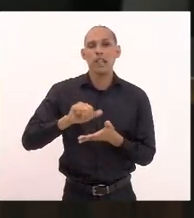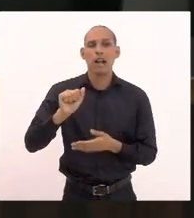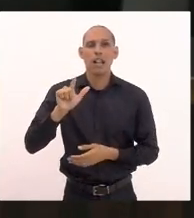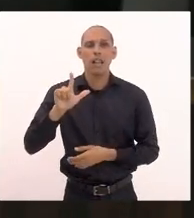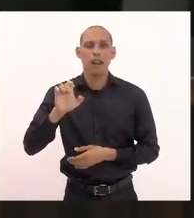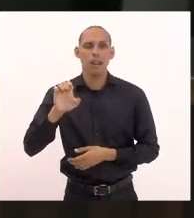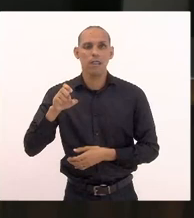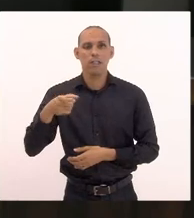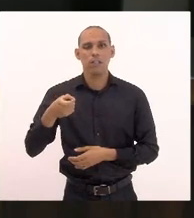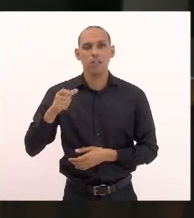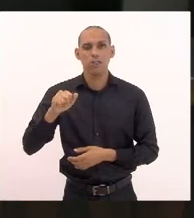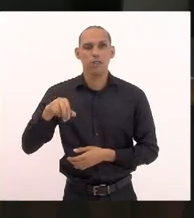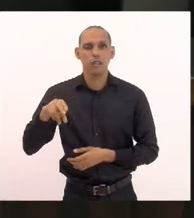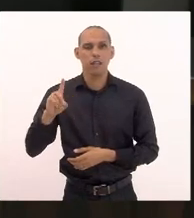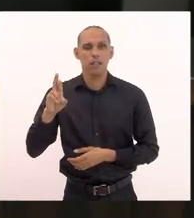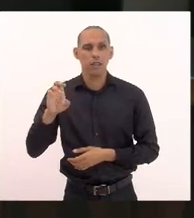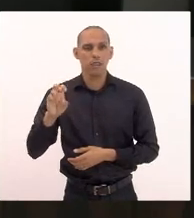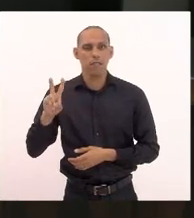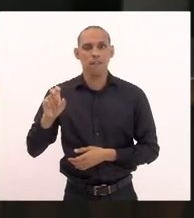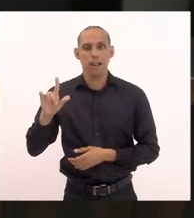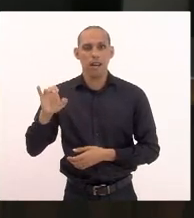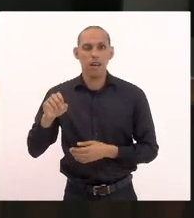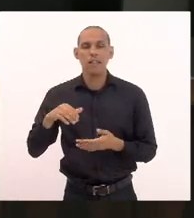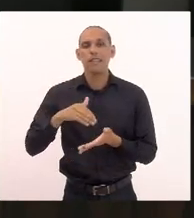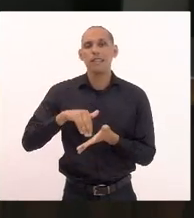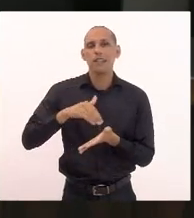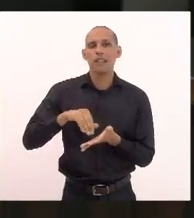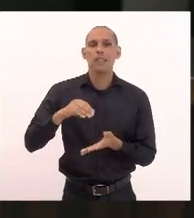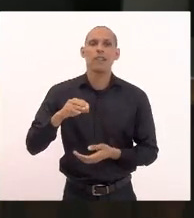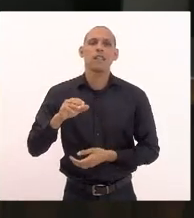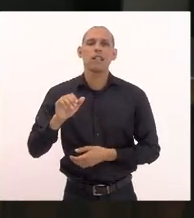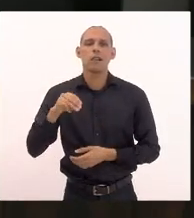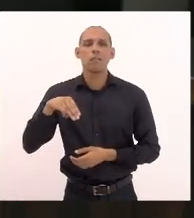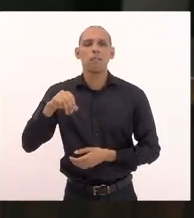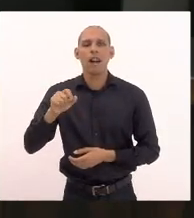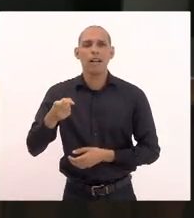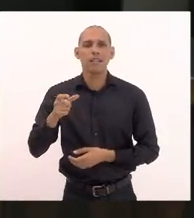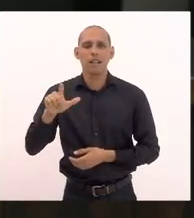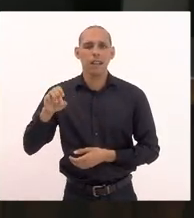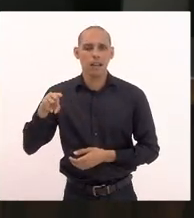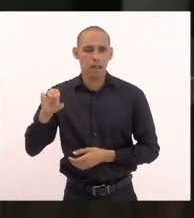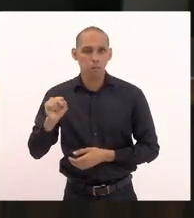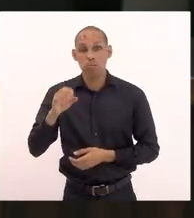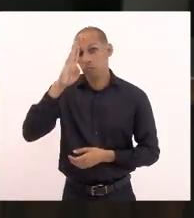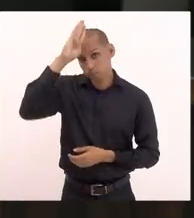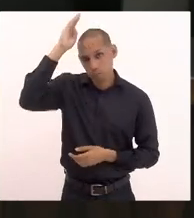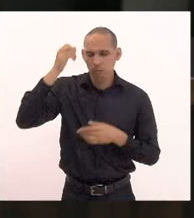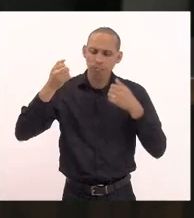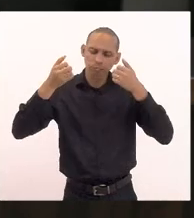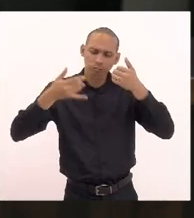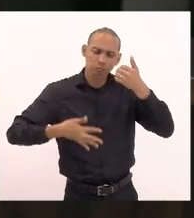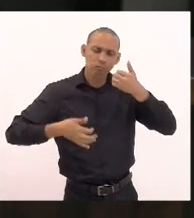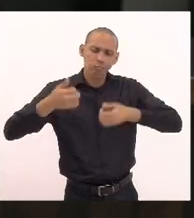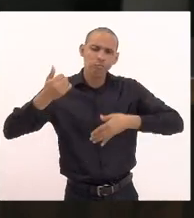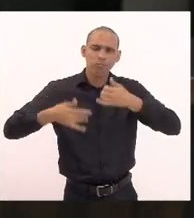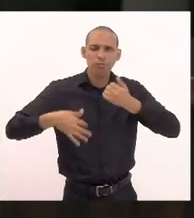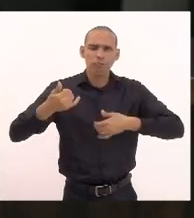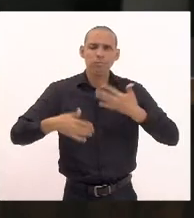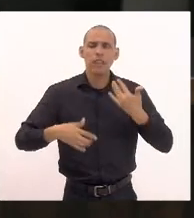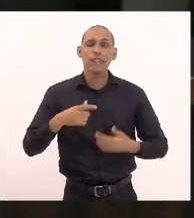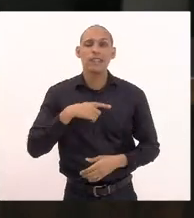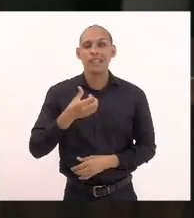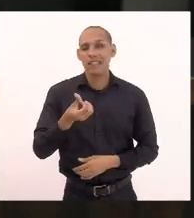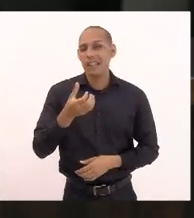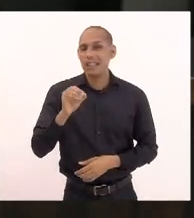Max Lemos, e no bombeiro nós tivemos um relato das coisas, dos acontecidos, e tinha 60